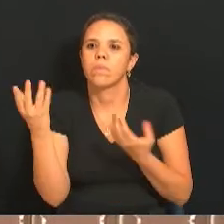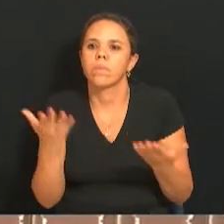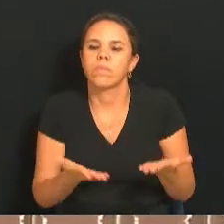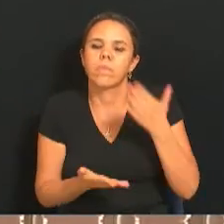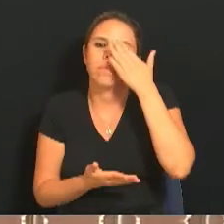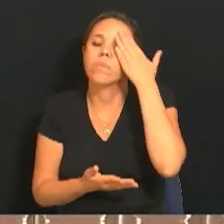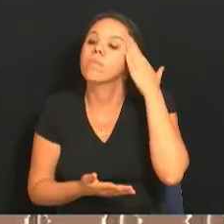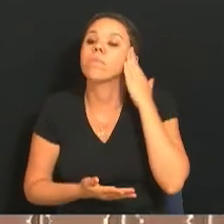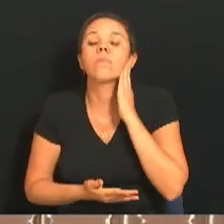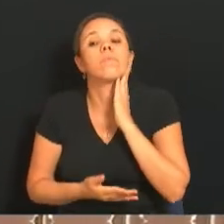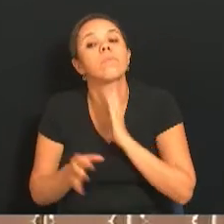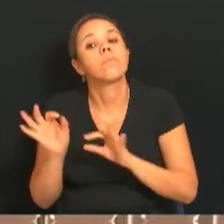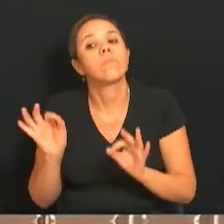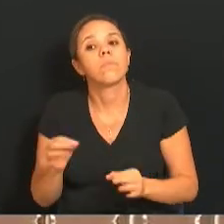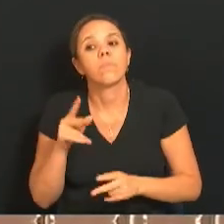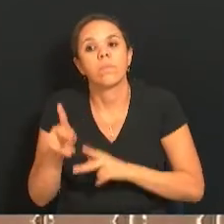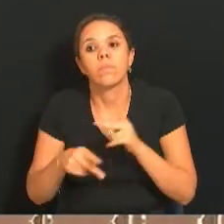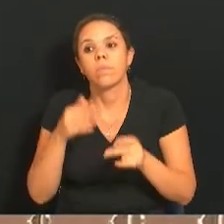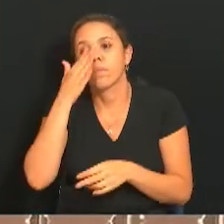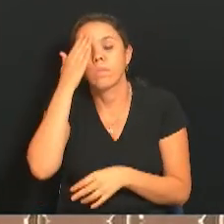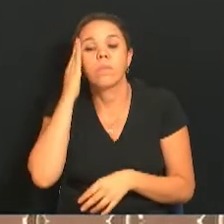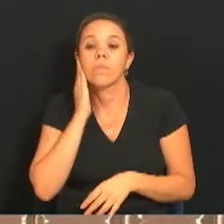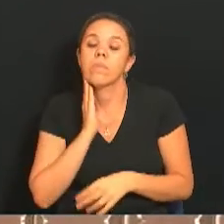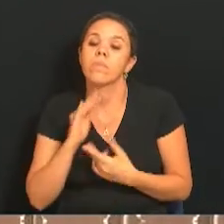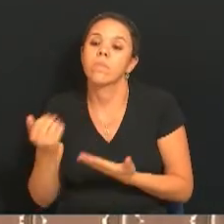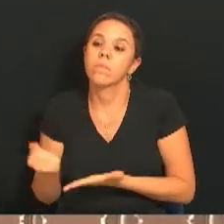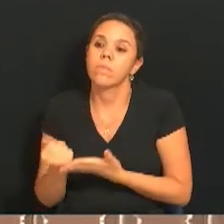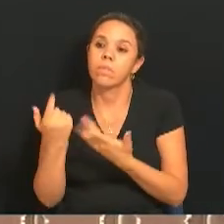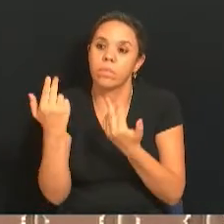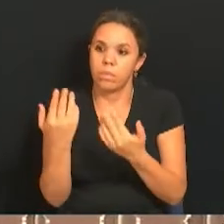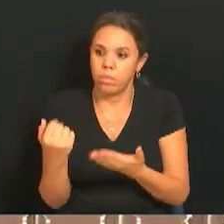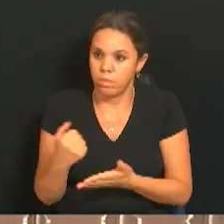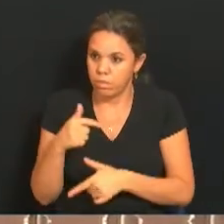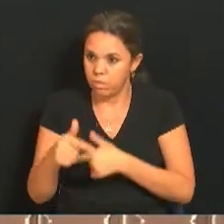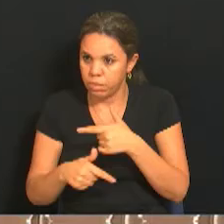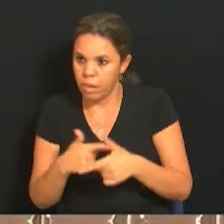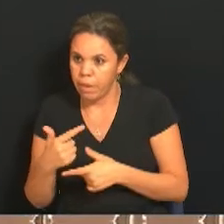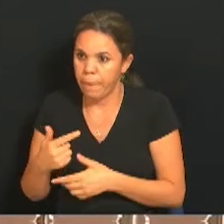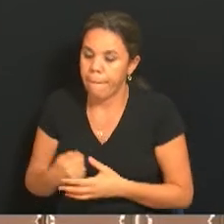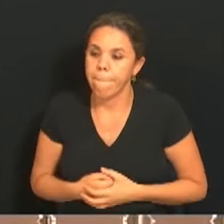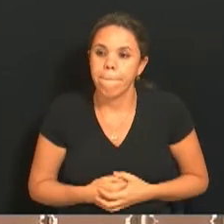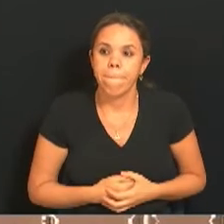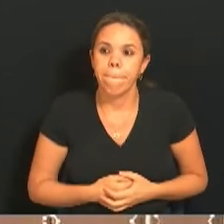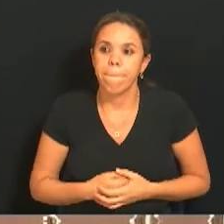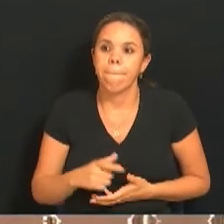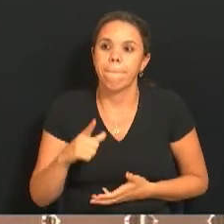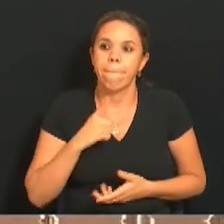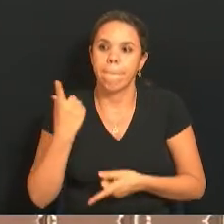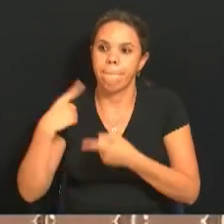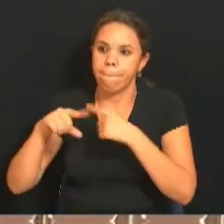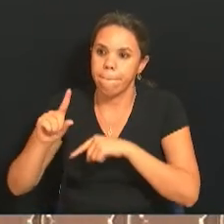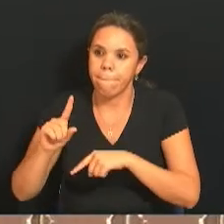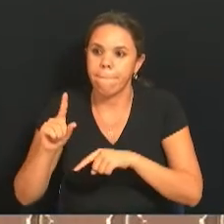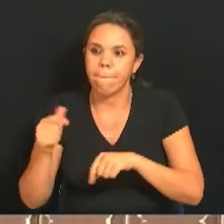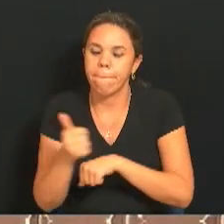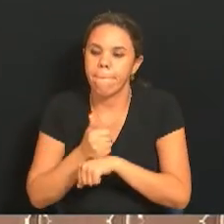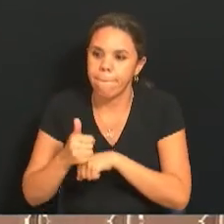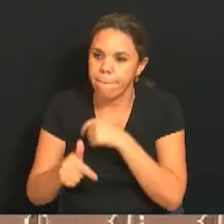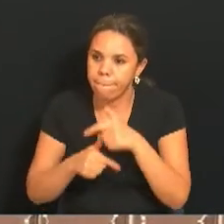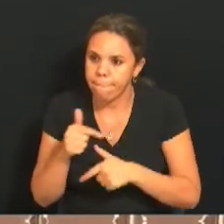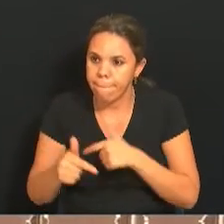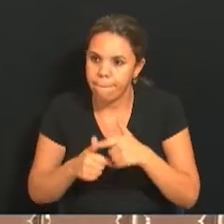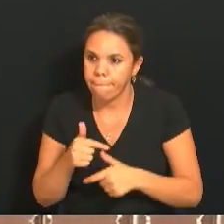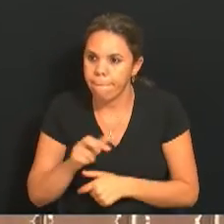Tenha certeza que tem muitas pessoas que querem colaborar com o seu comando, né? E que tenha muito sucesso aí em todas as missões, que não